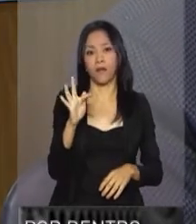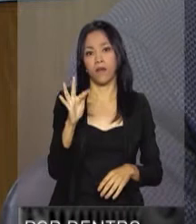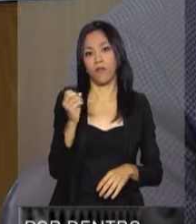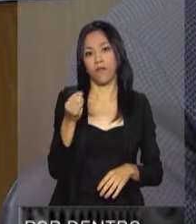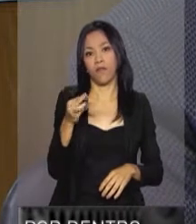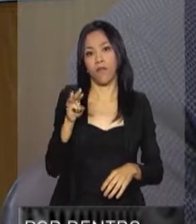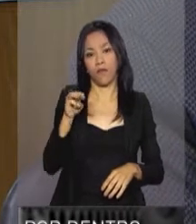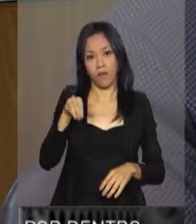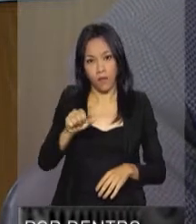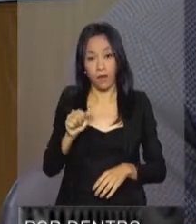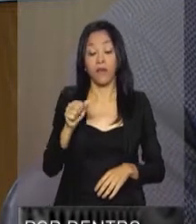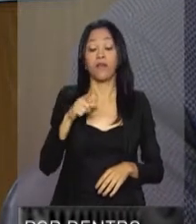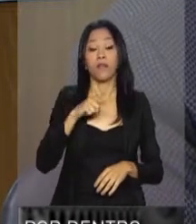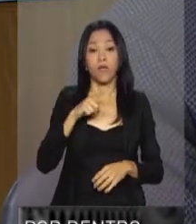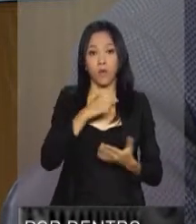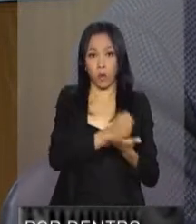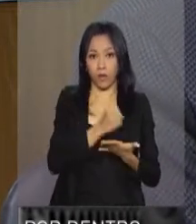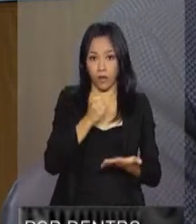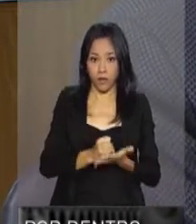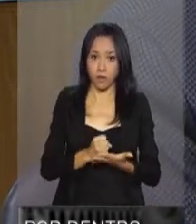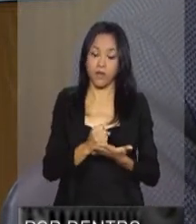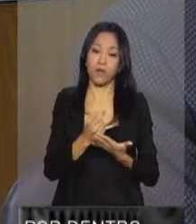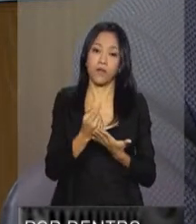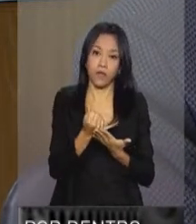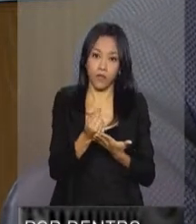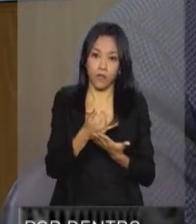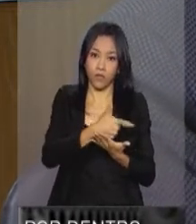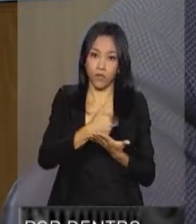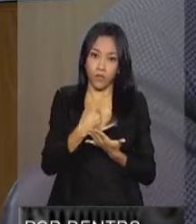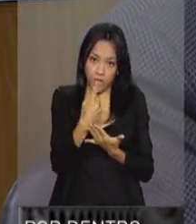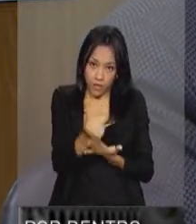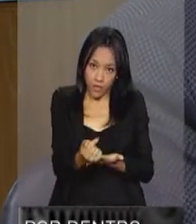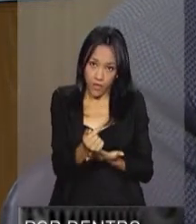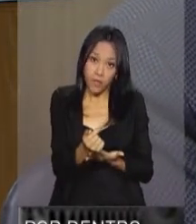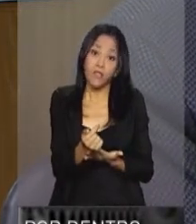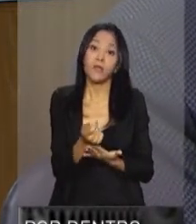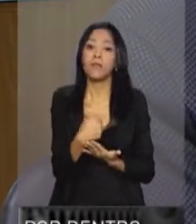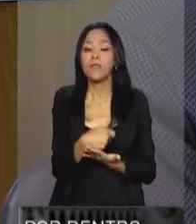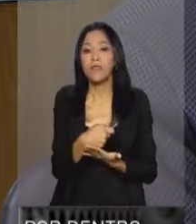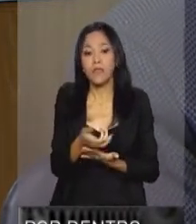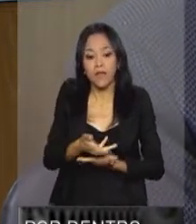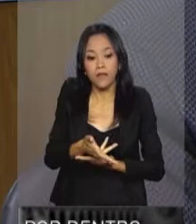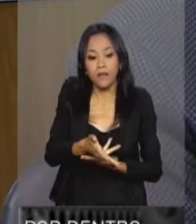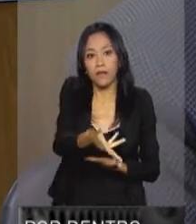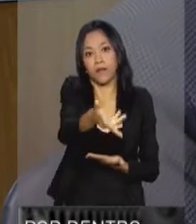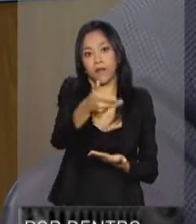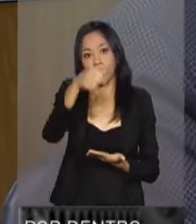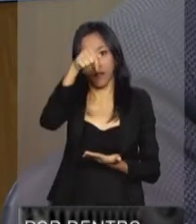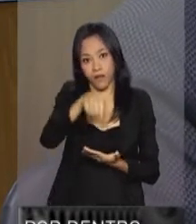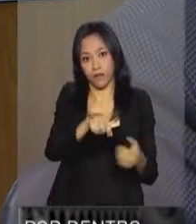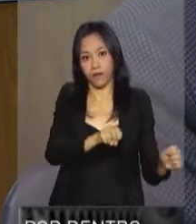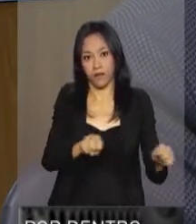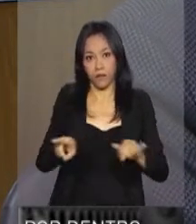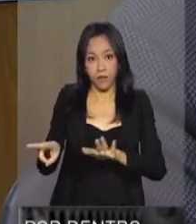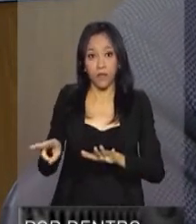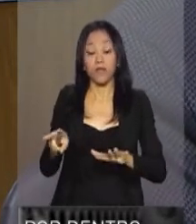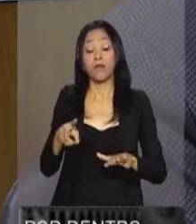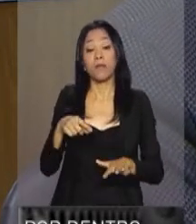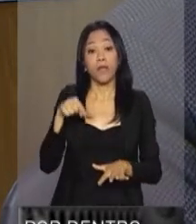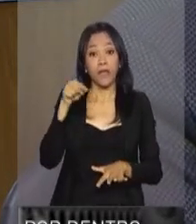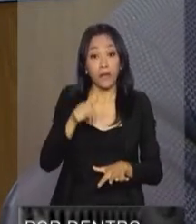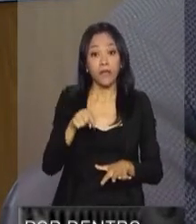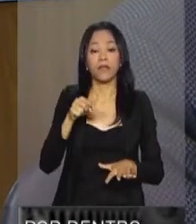recursos do orçamento e 2017 que é fundamental que tenha é a celeridade no decorrer desta semana para que estas sejam